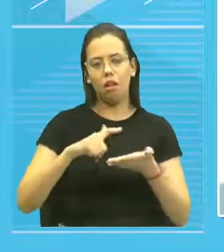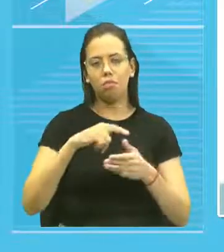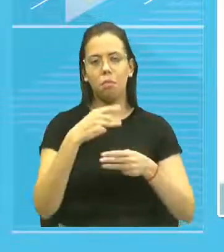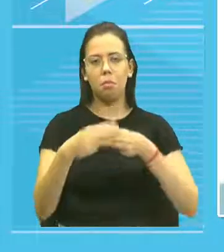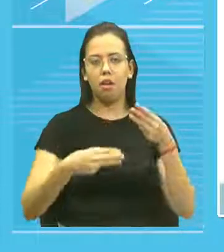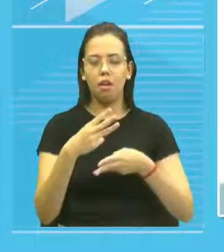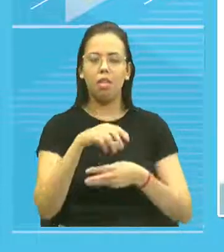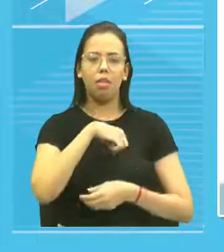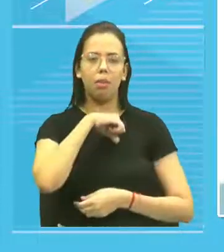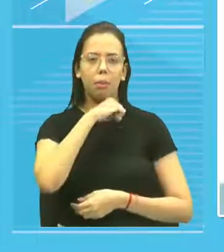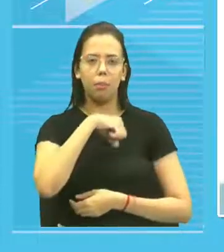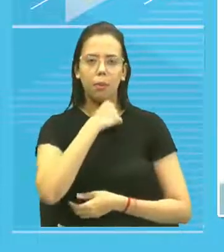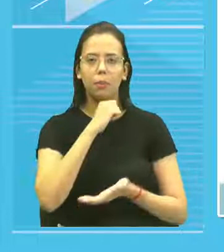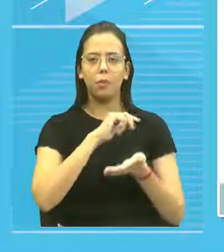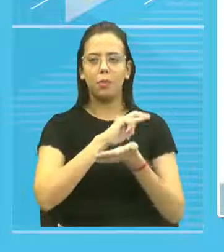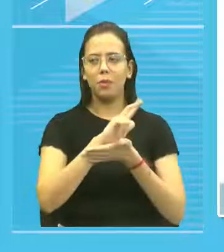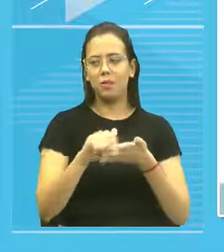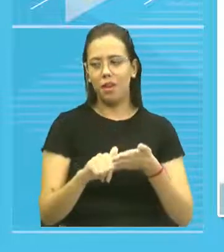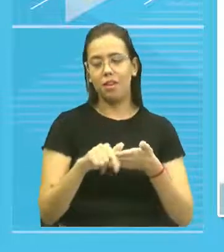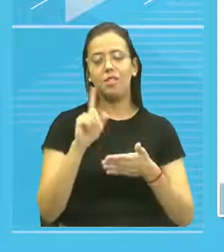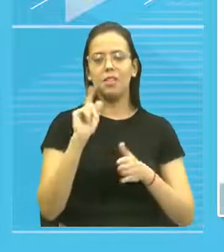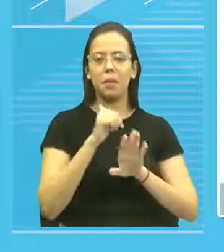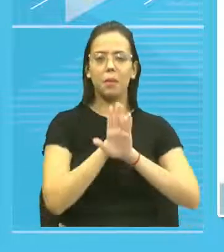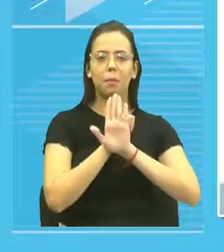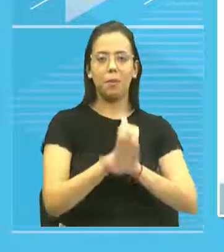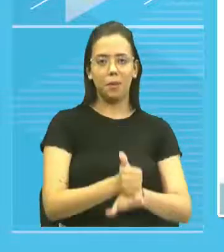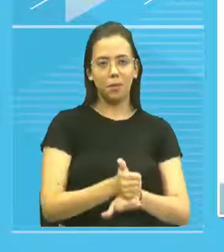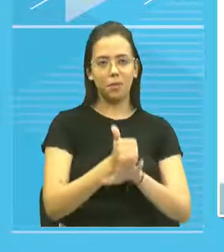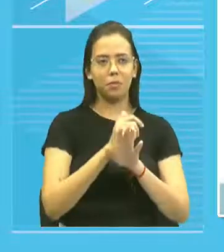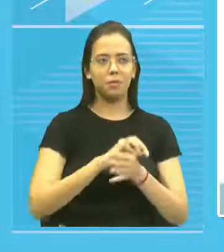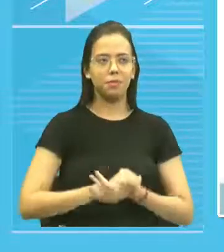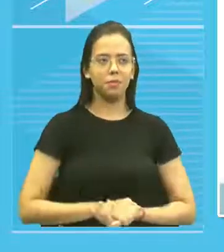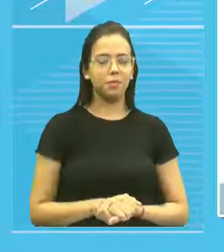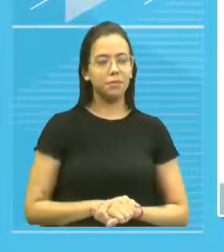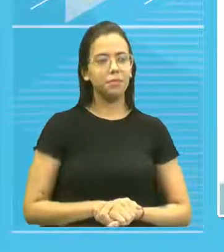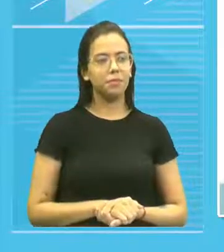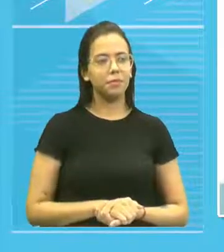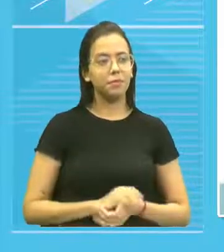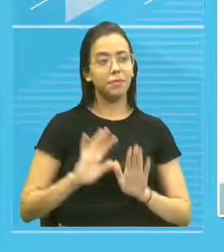outro porco assado e por aí vai isso é metonímia hipérbole